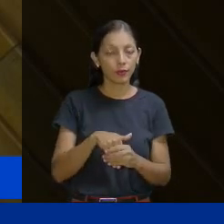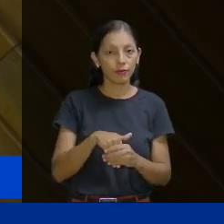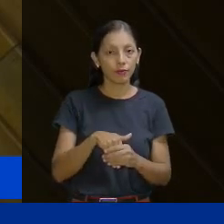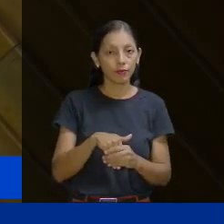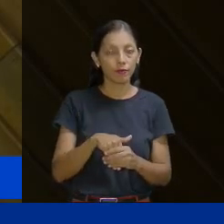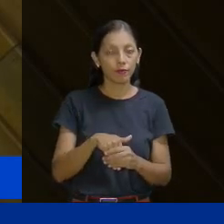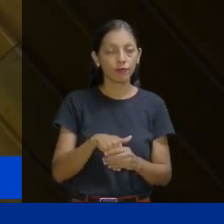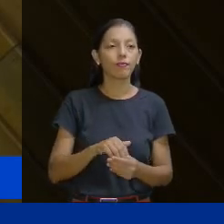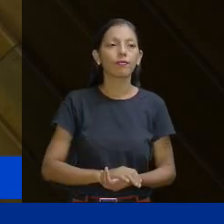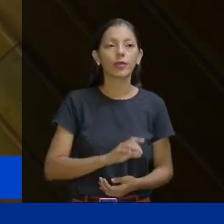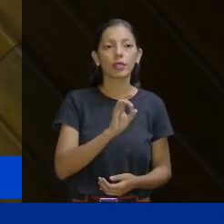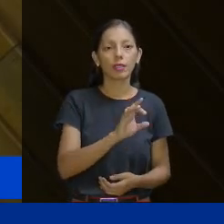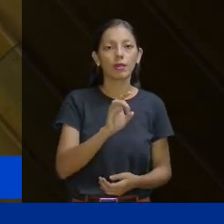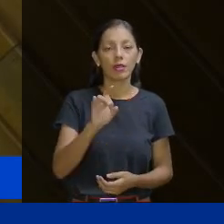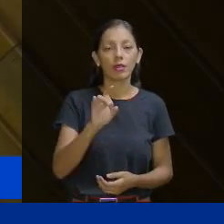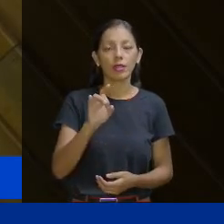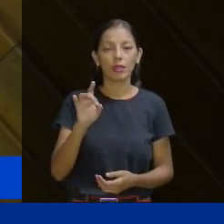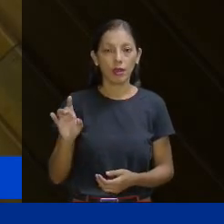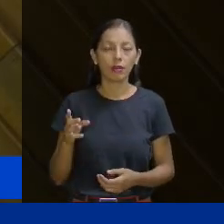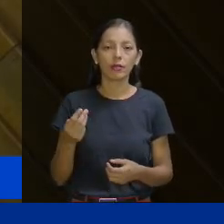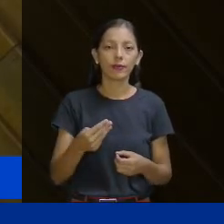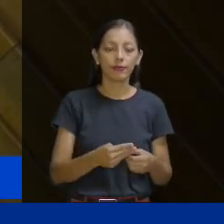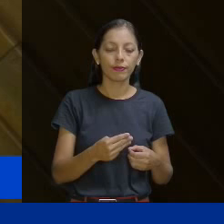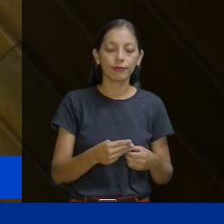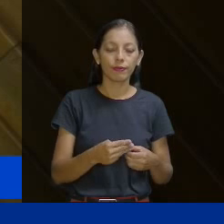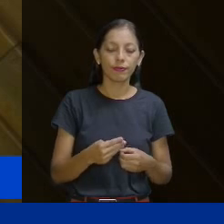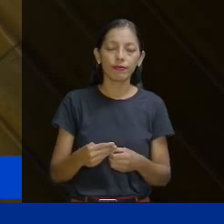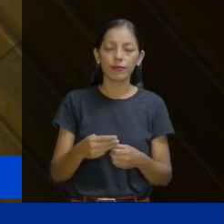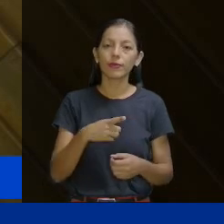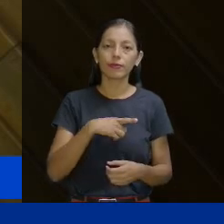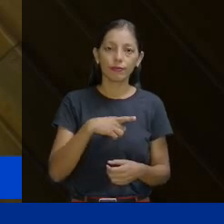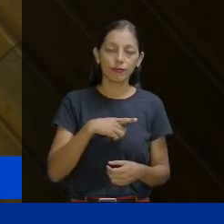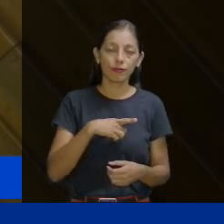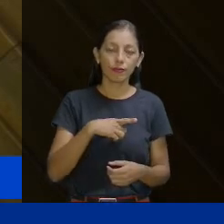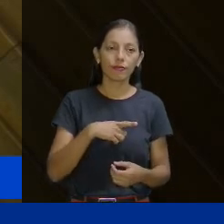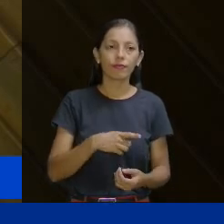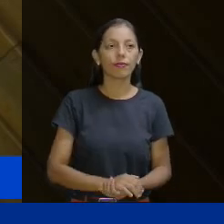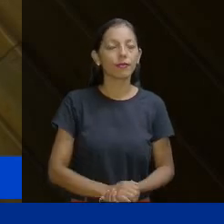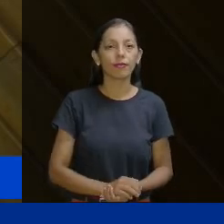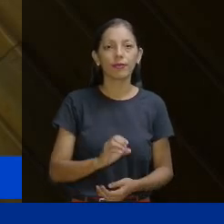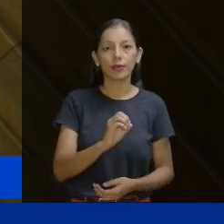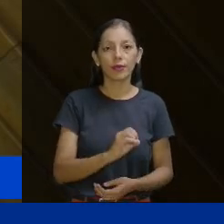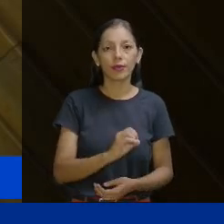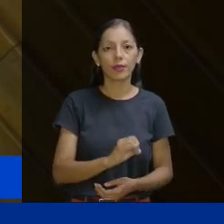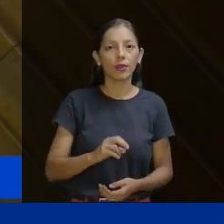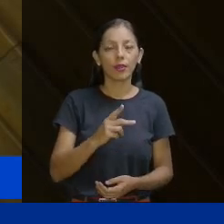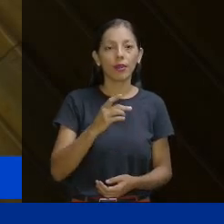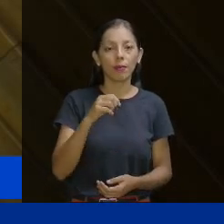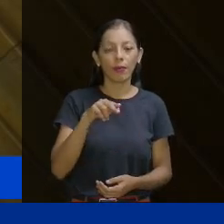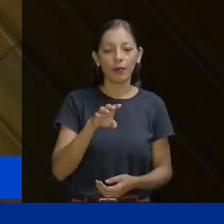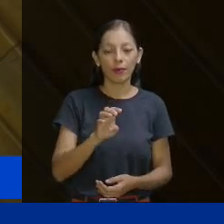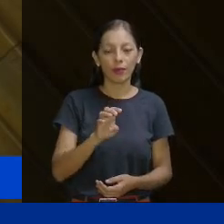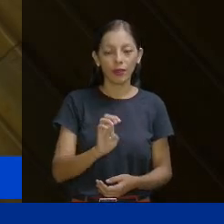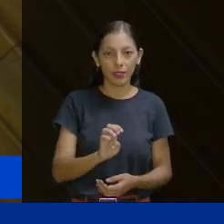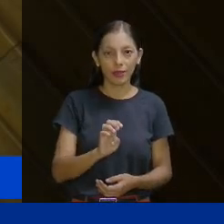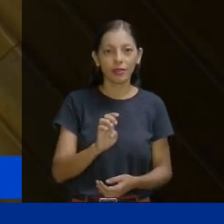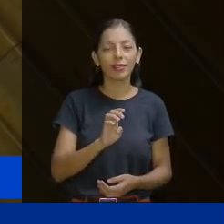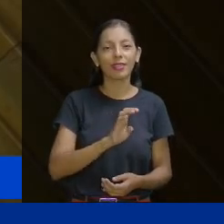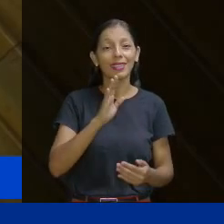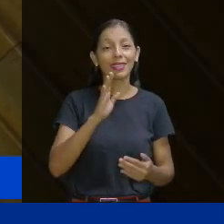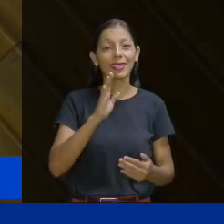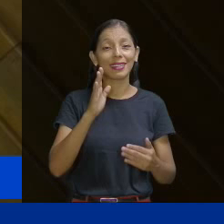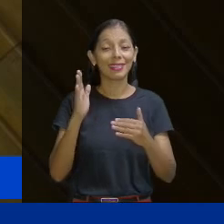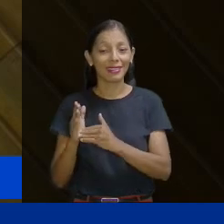cada município, né? Desde o Oiapoque até lá embaixo, ao Chuí,